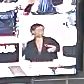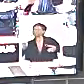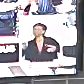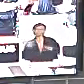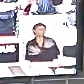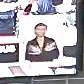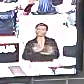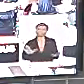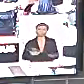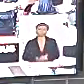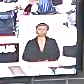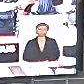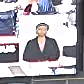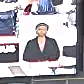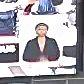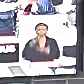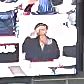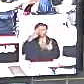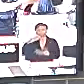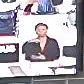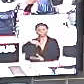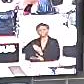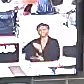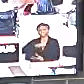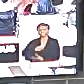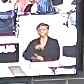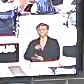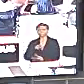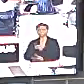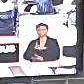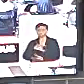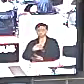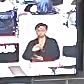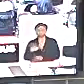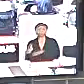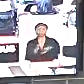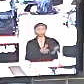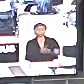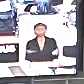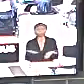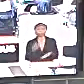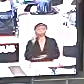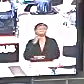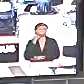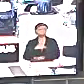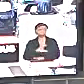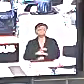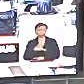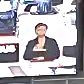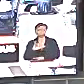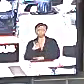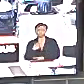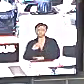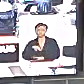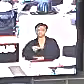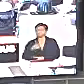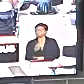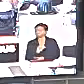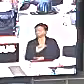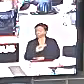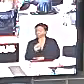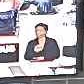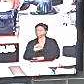ao Maurício está conosco aqui o deputado estadual Cleitinho Azevedo Ele gostaria de